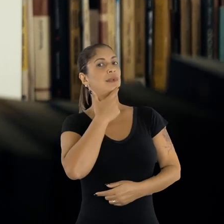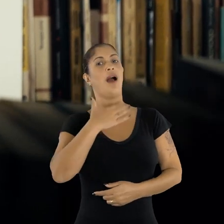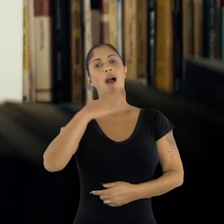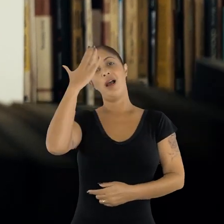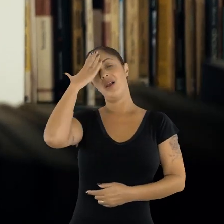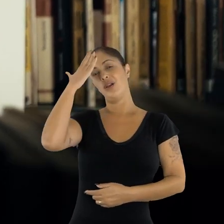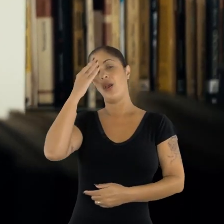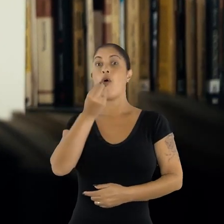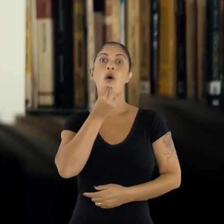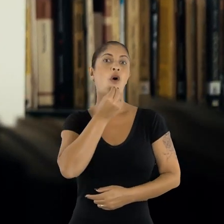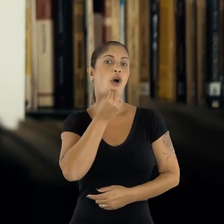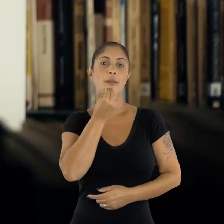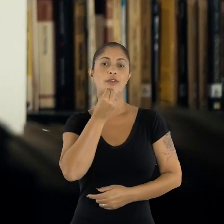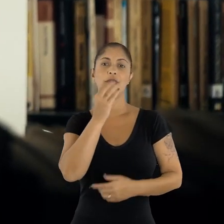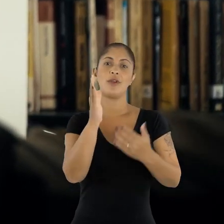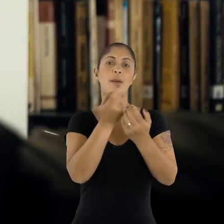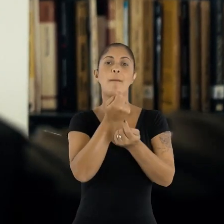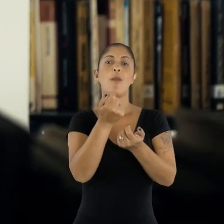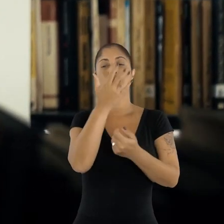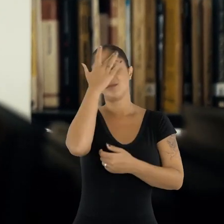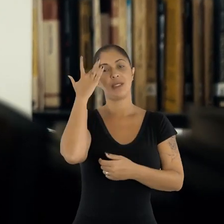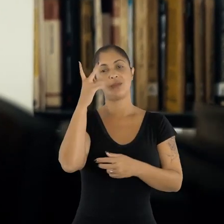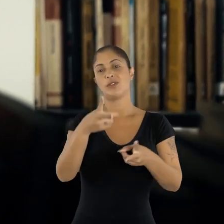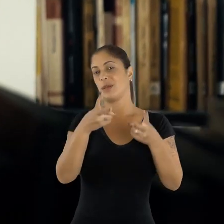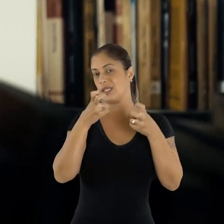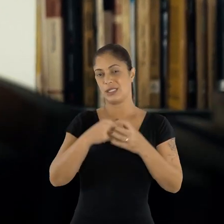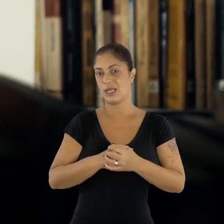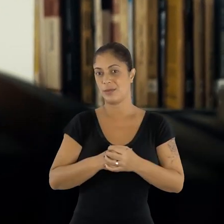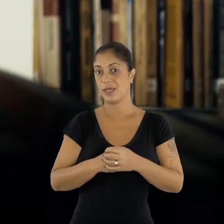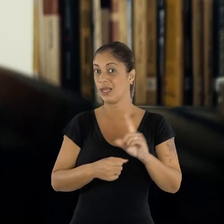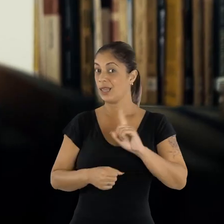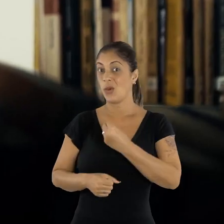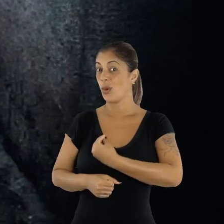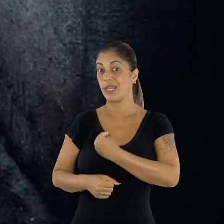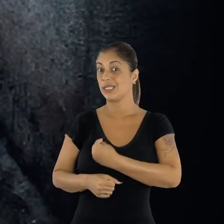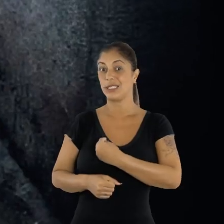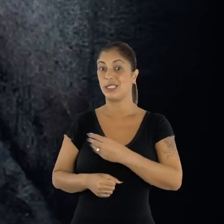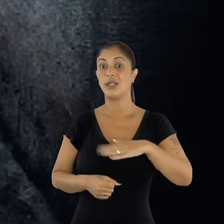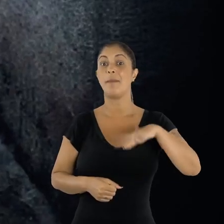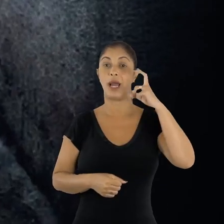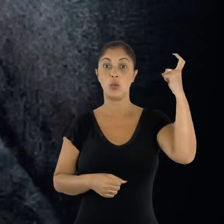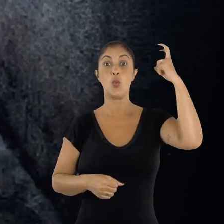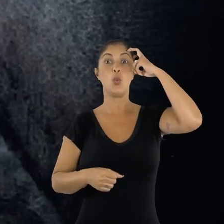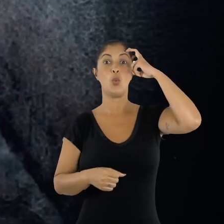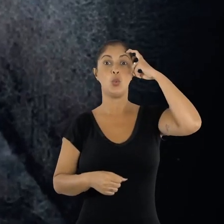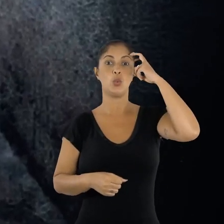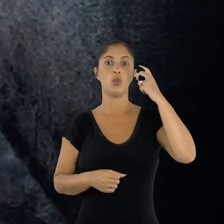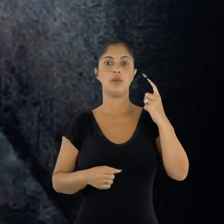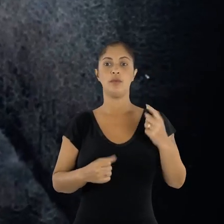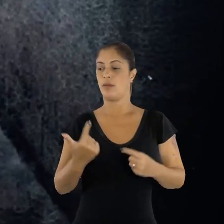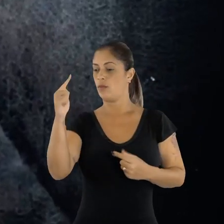descobriu algo que é óbvio, mas que poucas pessoas percebem. Não existe ninguém mais culto do que o